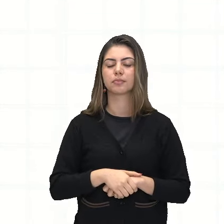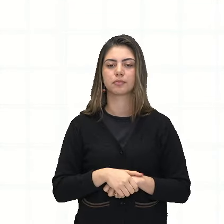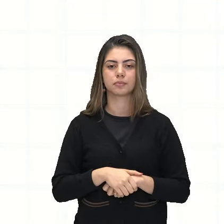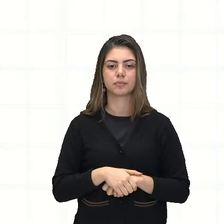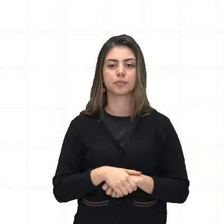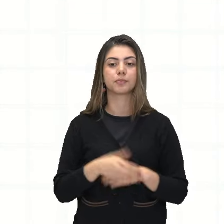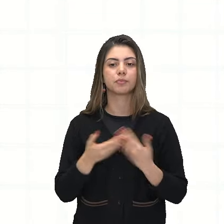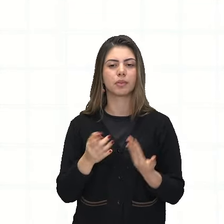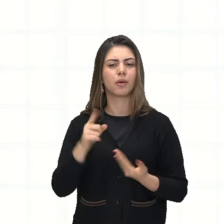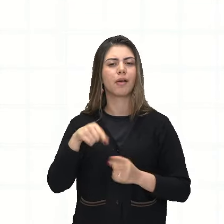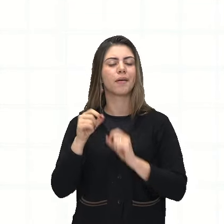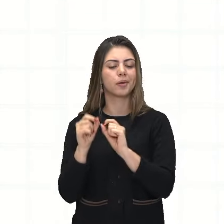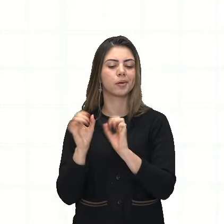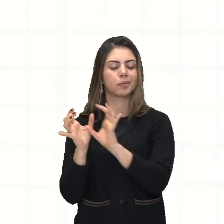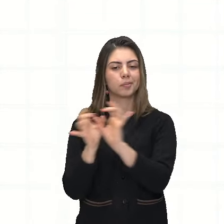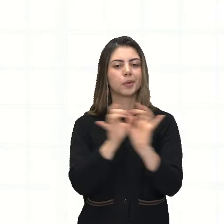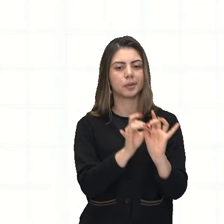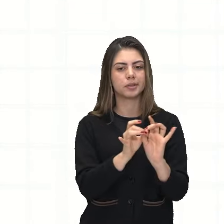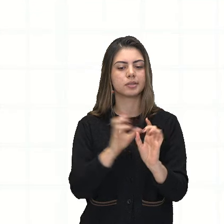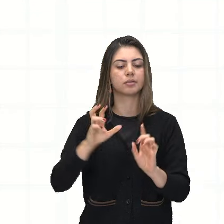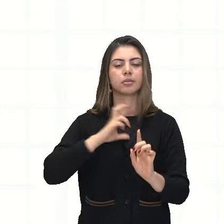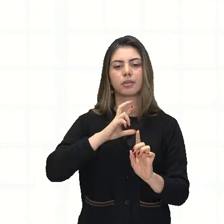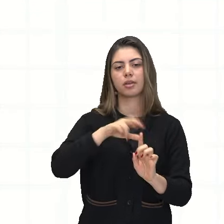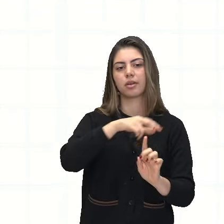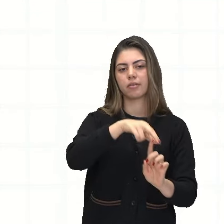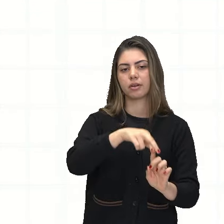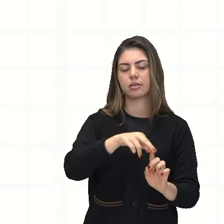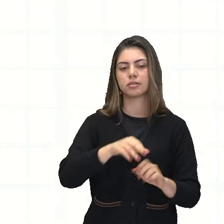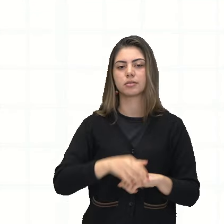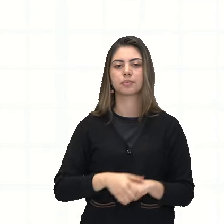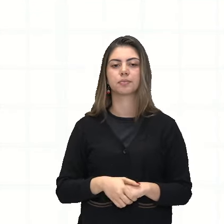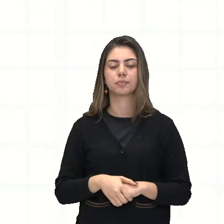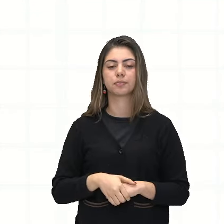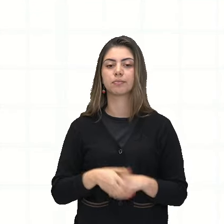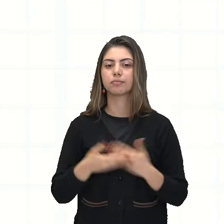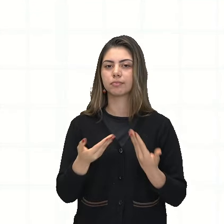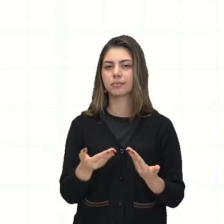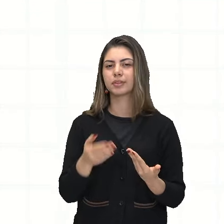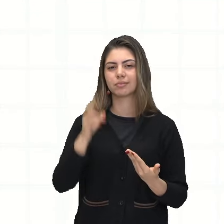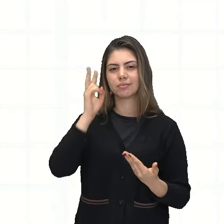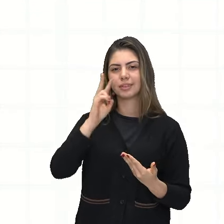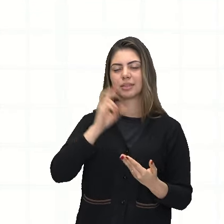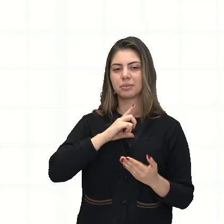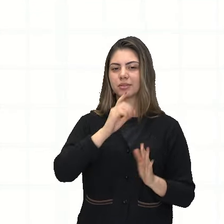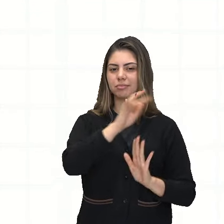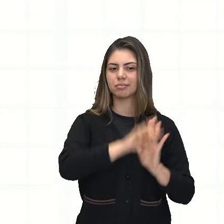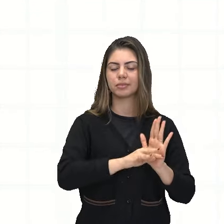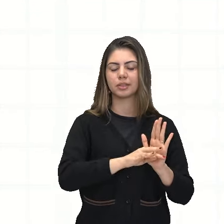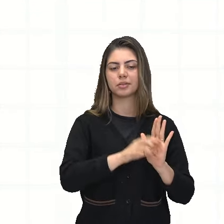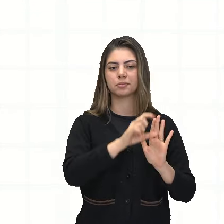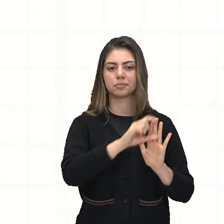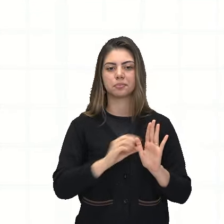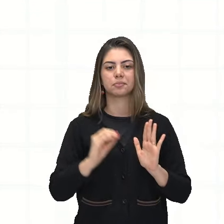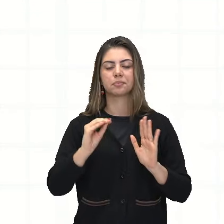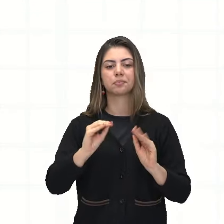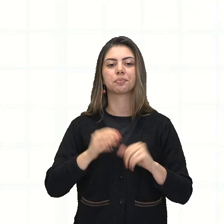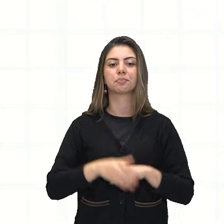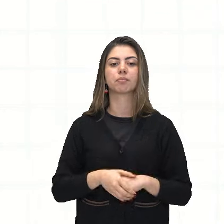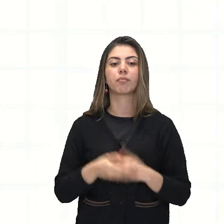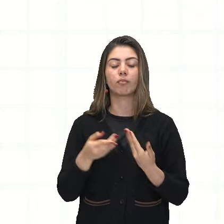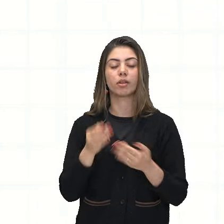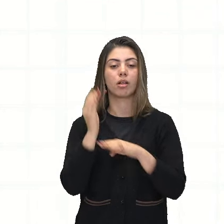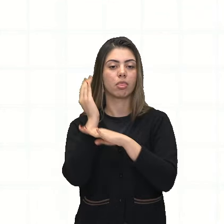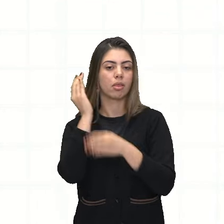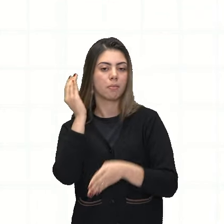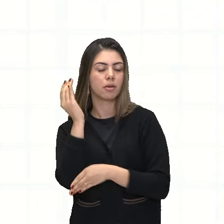referência, de coesão por referência. Pegando lá o nosso texto. O tambaqui e o